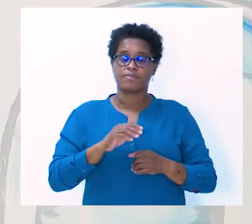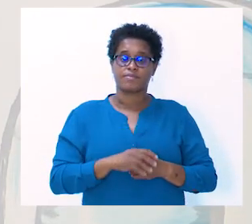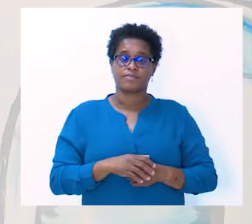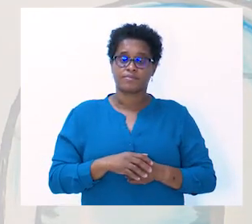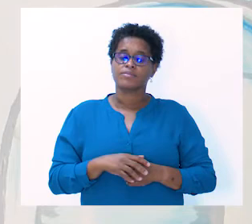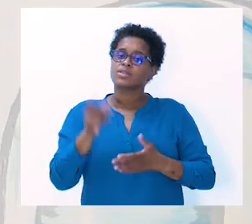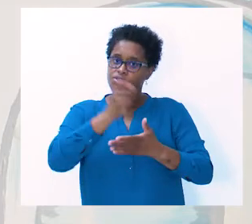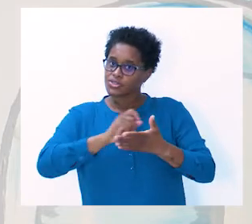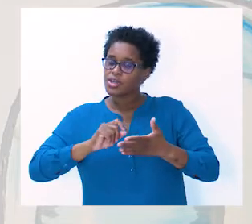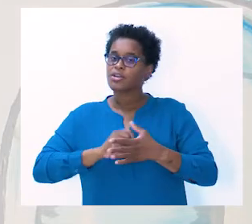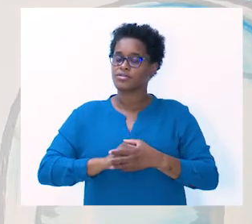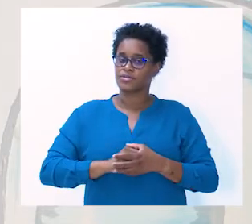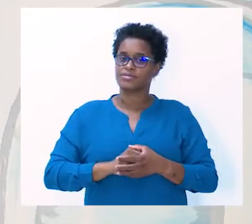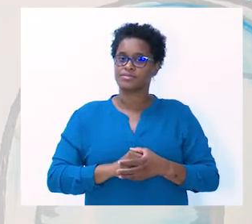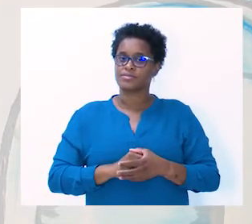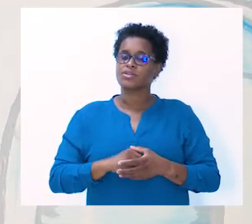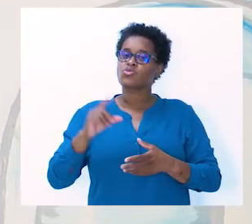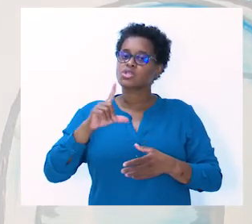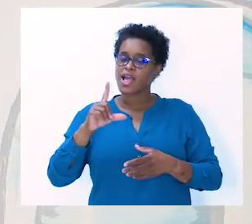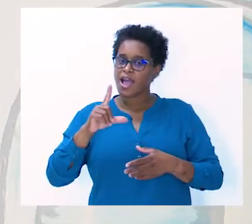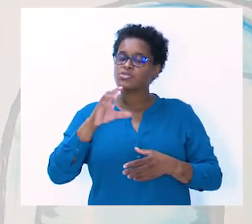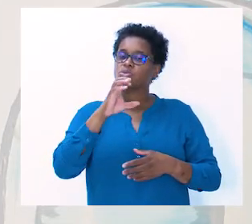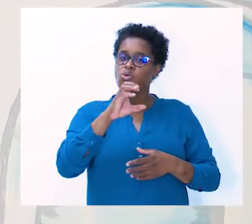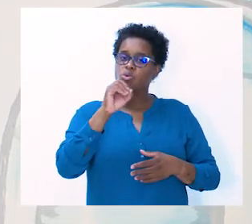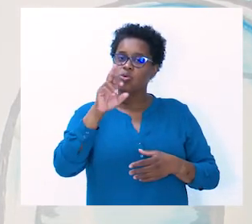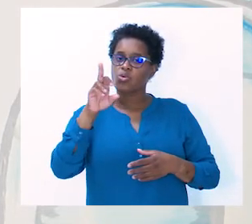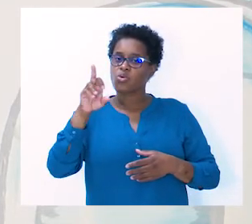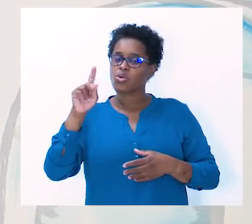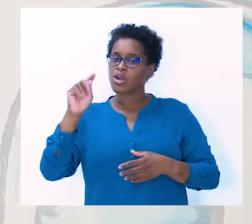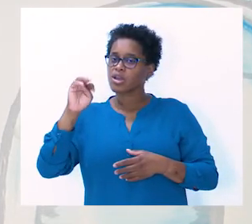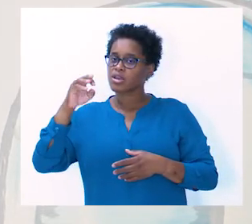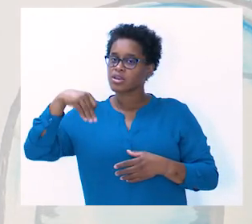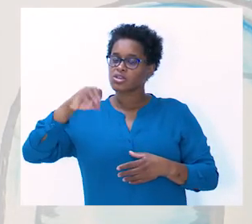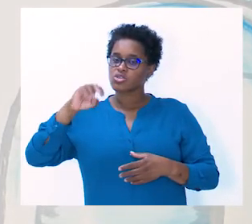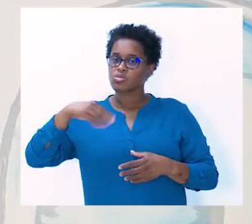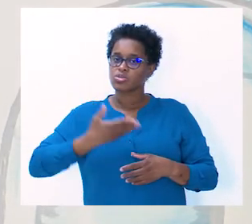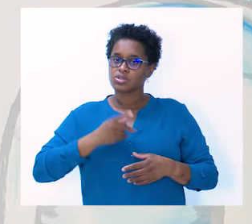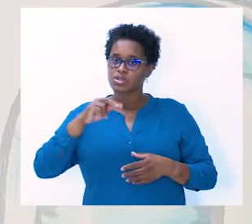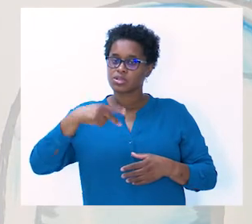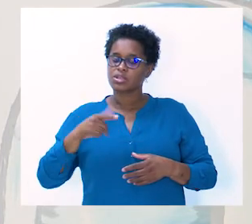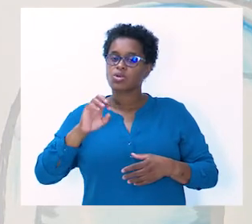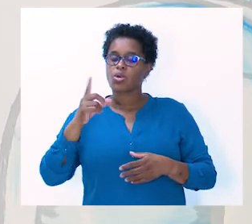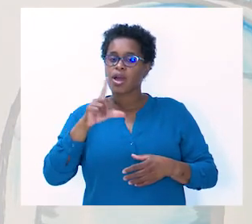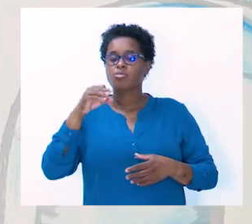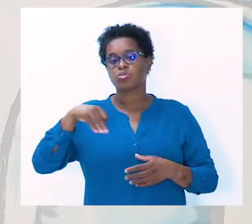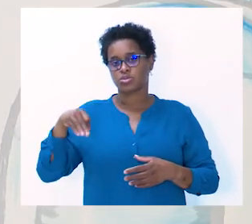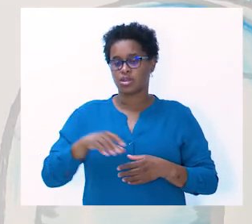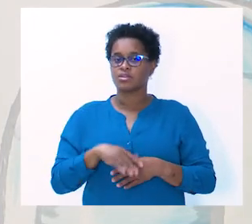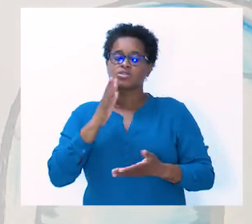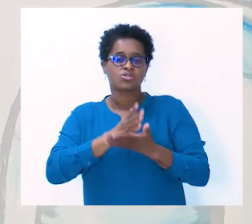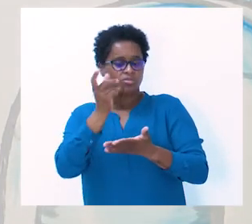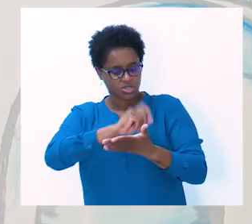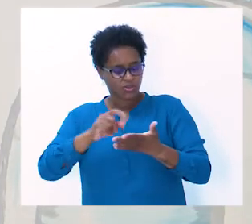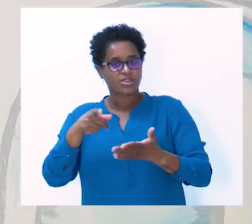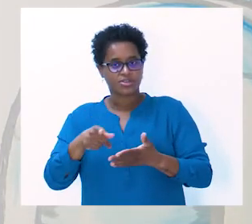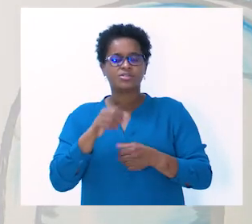DEF. Escrevem os lados correspondentes ou lados que são proporcionais. Só